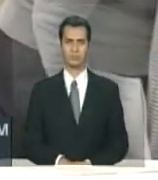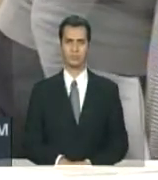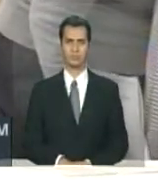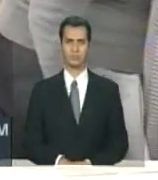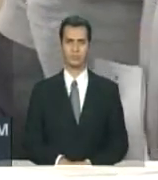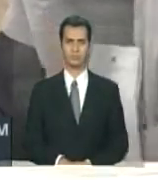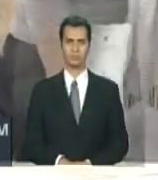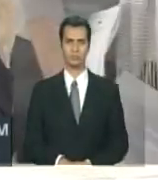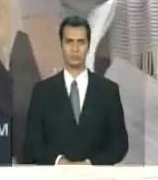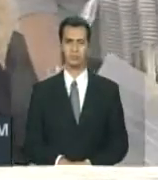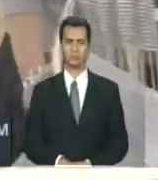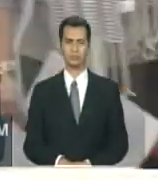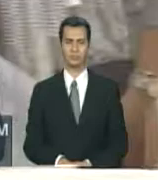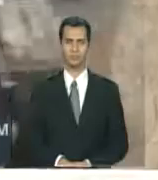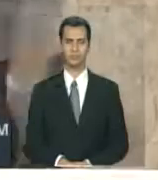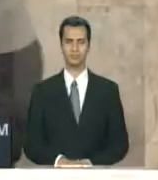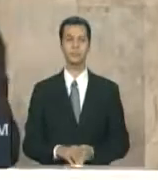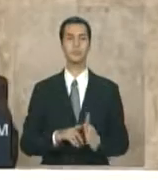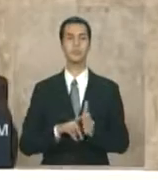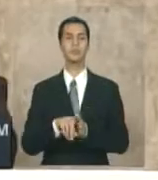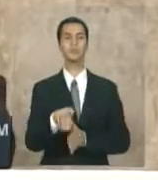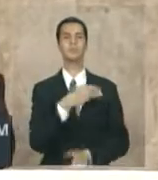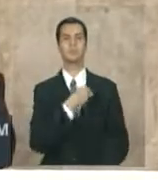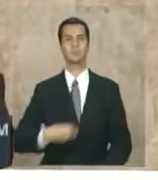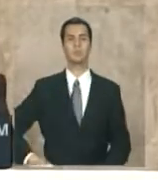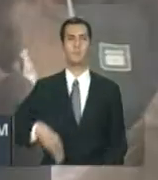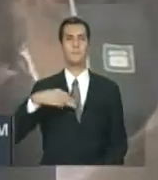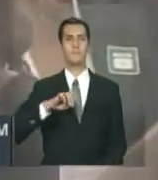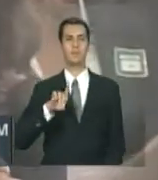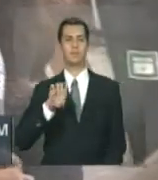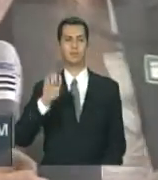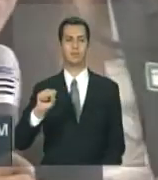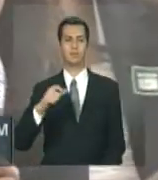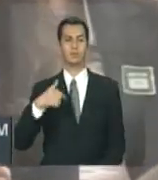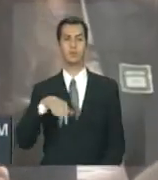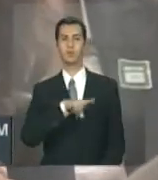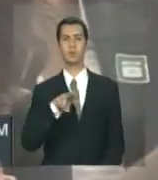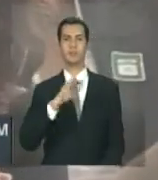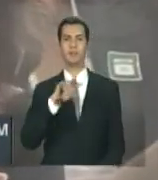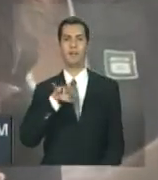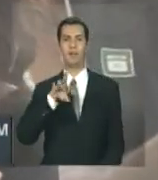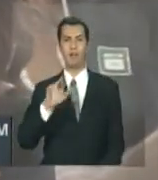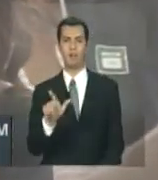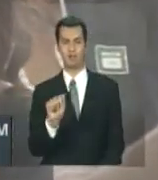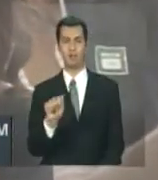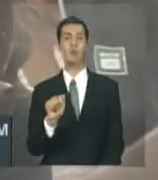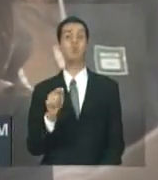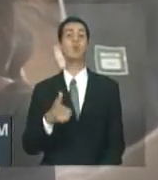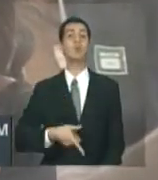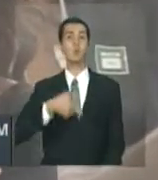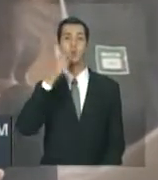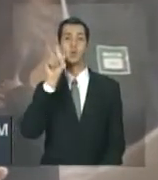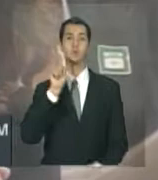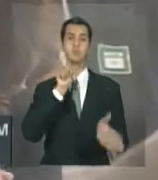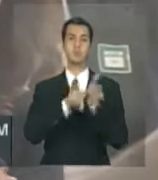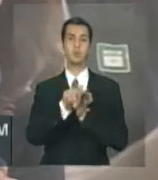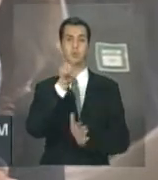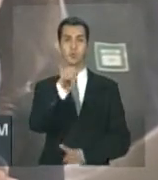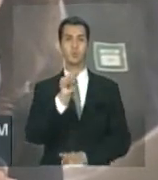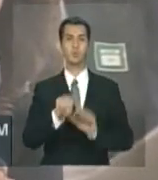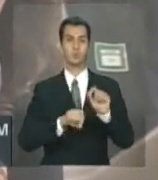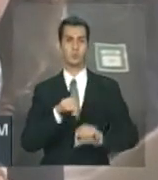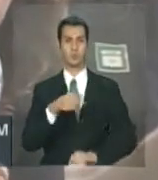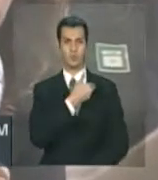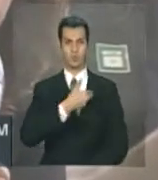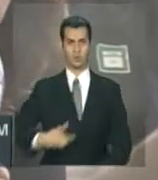Ministro Mendes. Carla, sou da agência Bloomberg. Ontem foi perguntado ao senhor se o governo